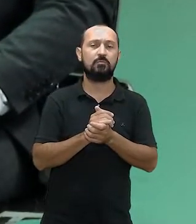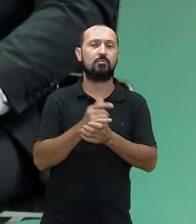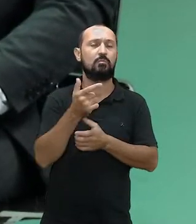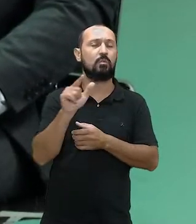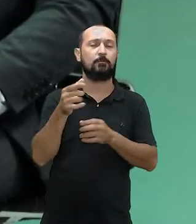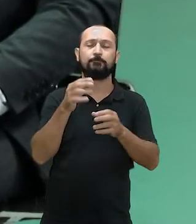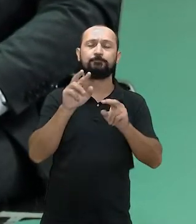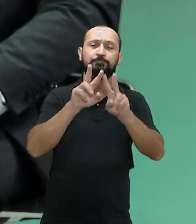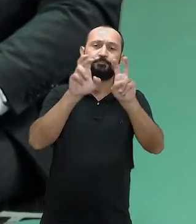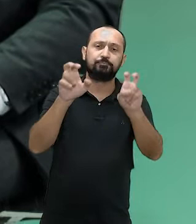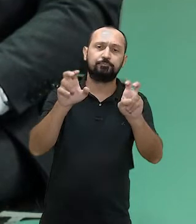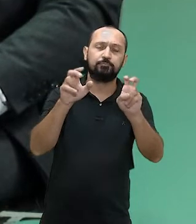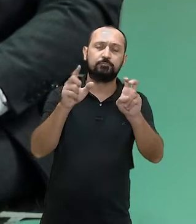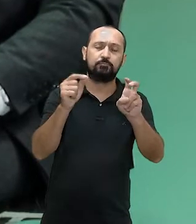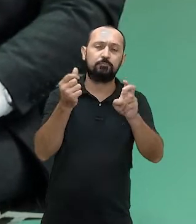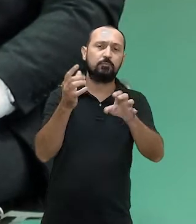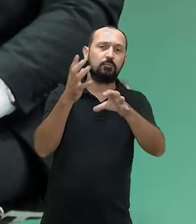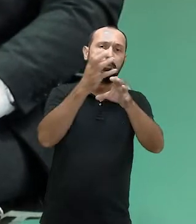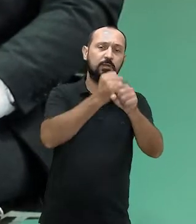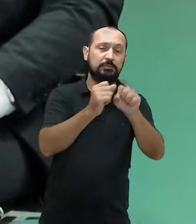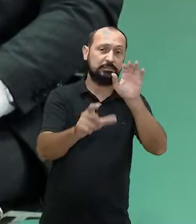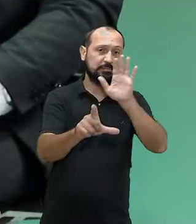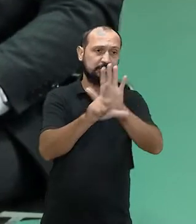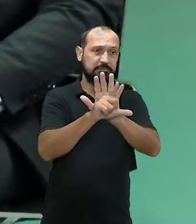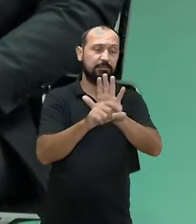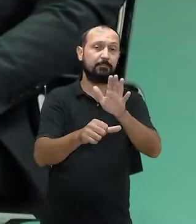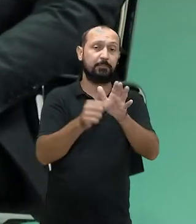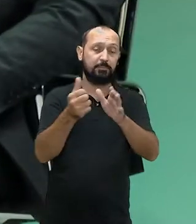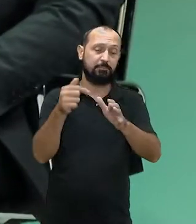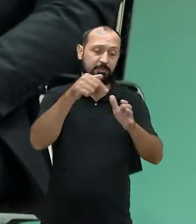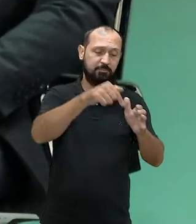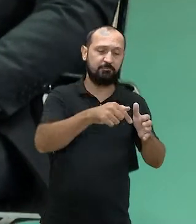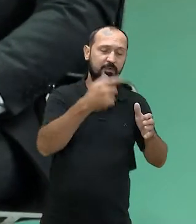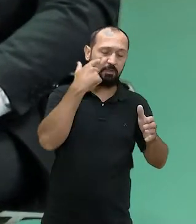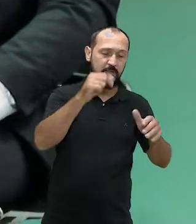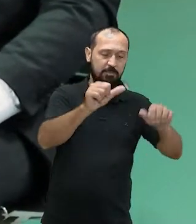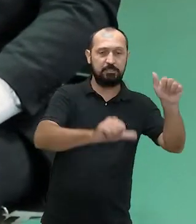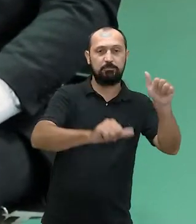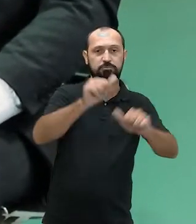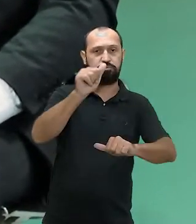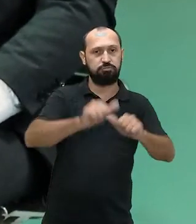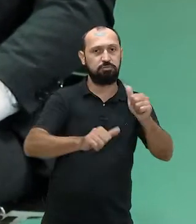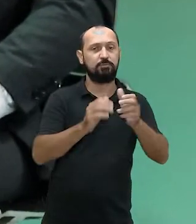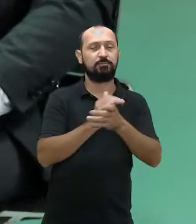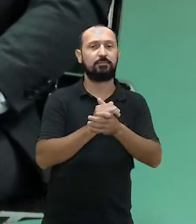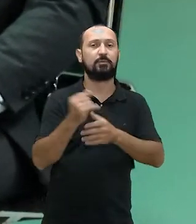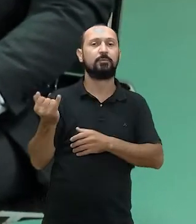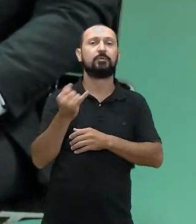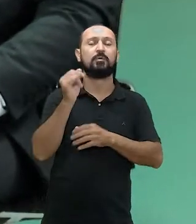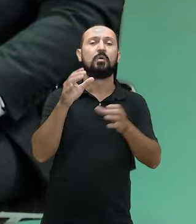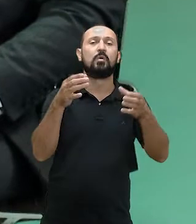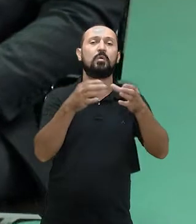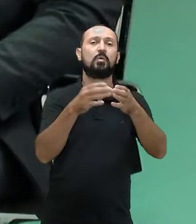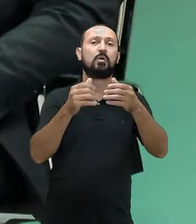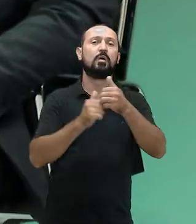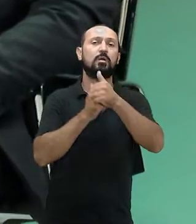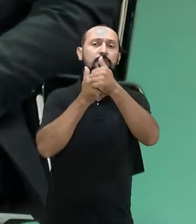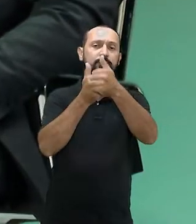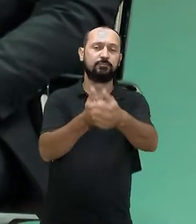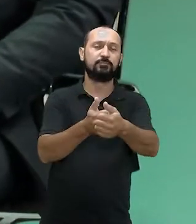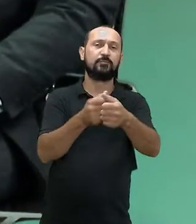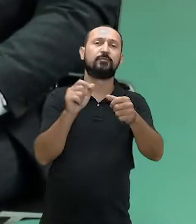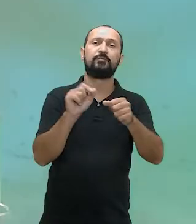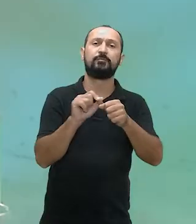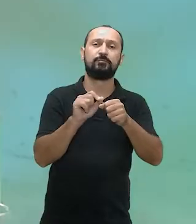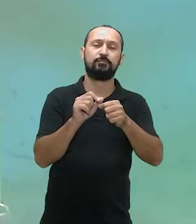outras questões orçamentárias, mas todas as leis orçamentárias precisam passar por ela. E é importante também mencionar a Comissão de Acompanhamento da